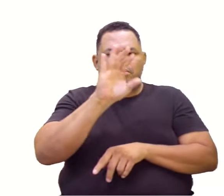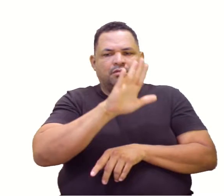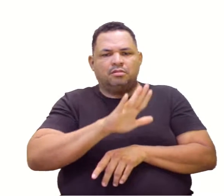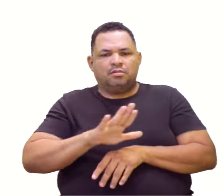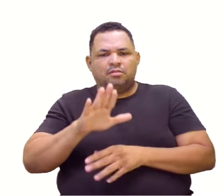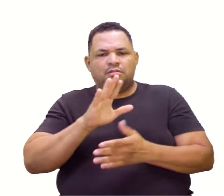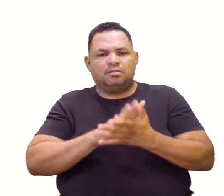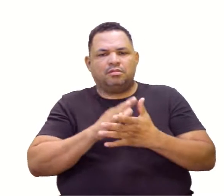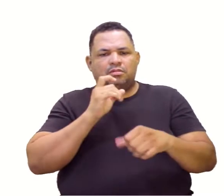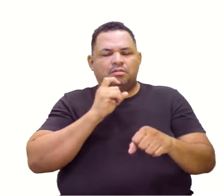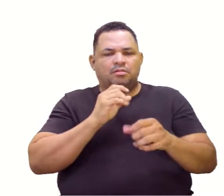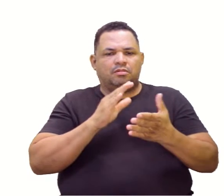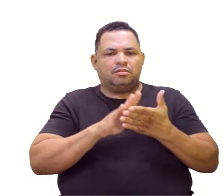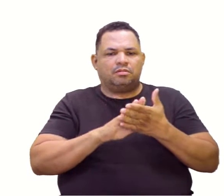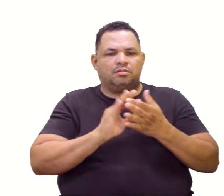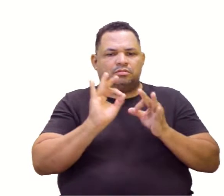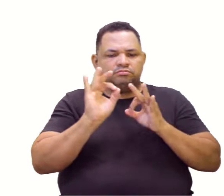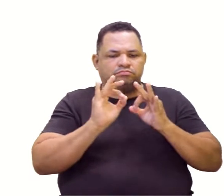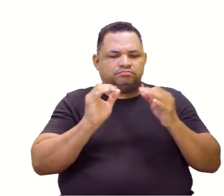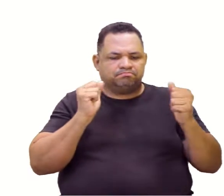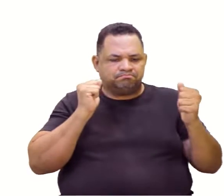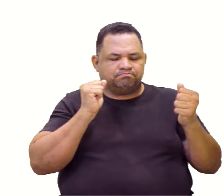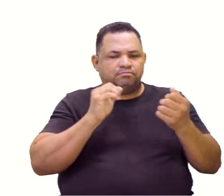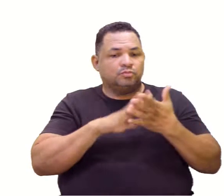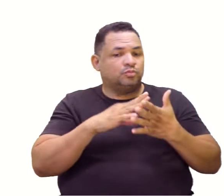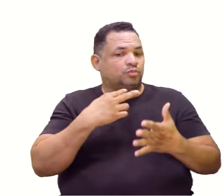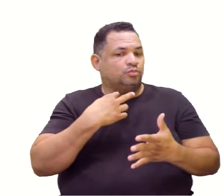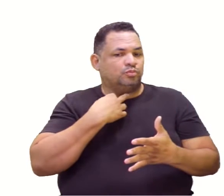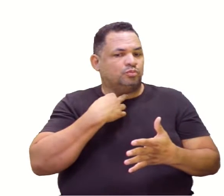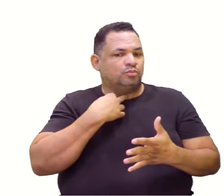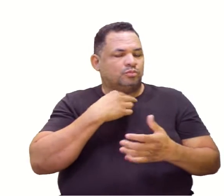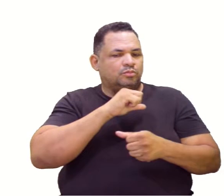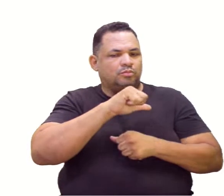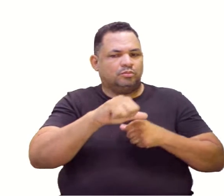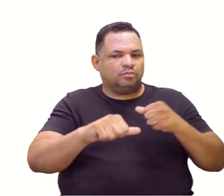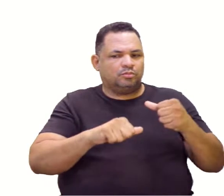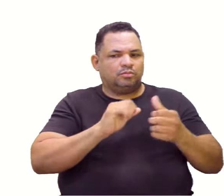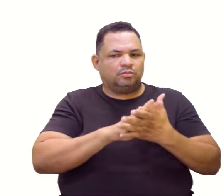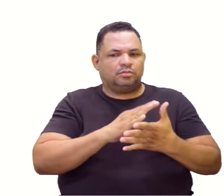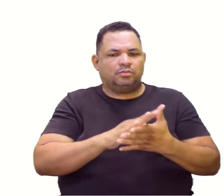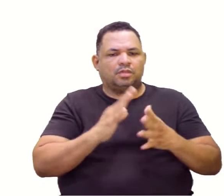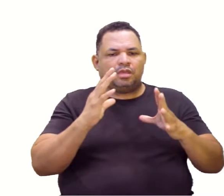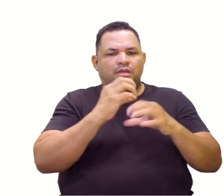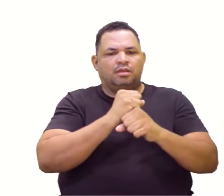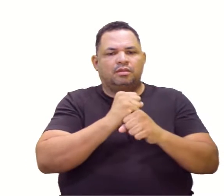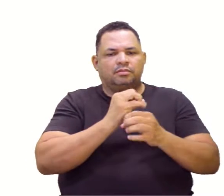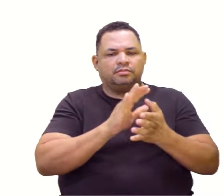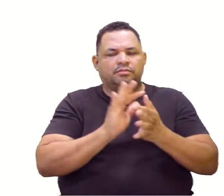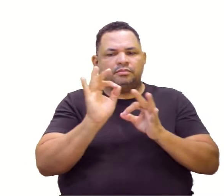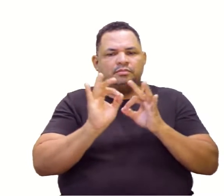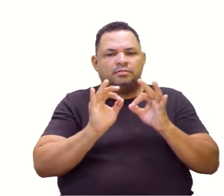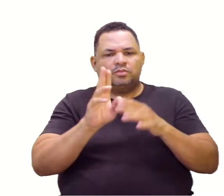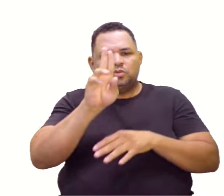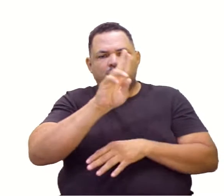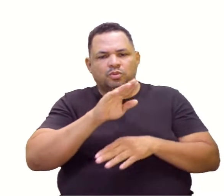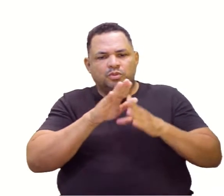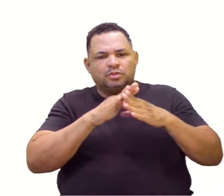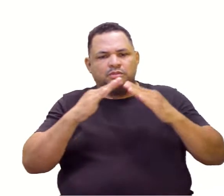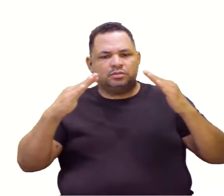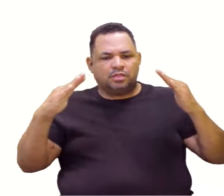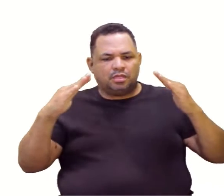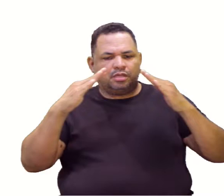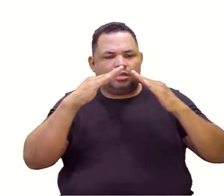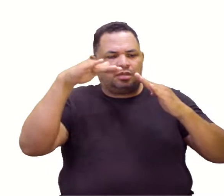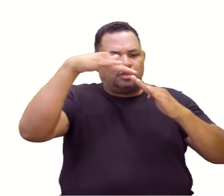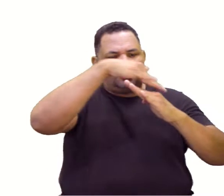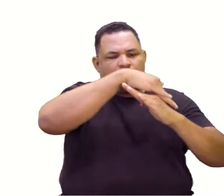figuras rígidas, né? Amarradas, por isso são utilizadas aí nas construções dos telhados,